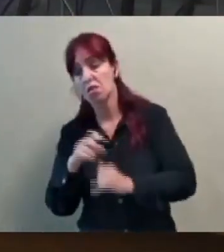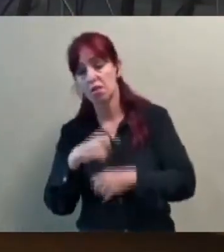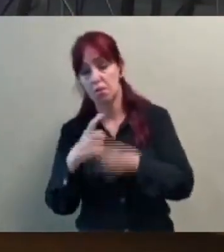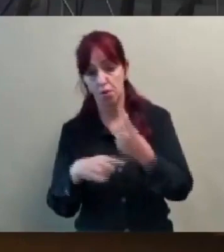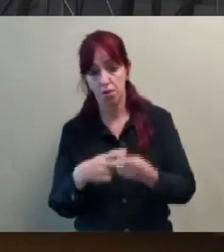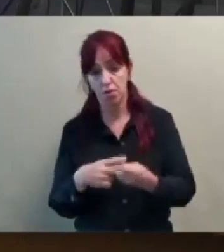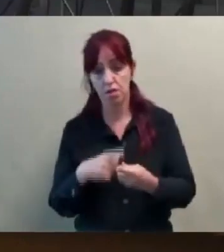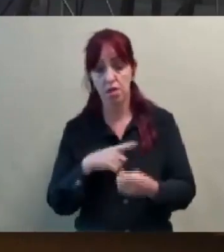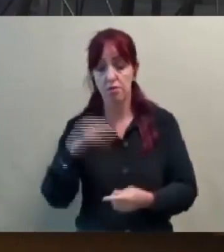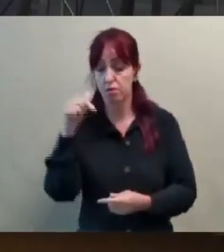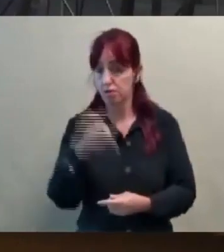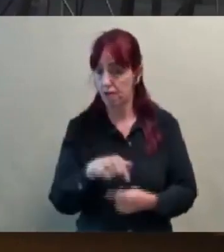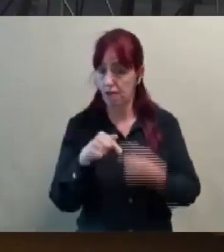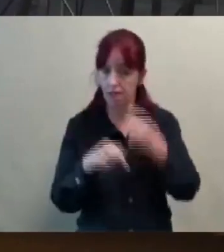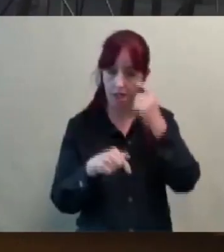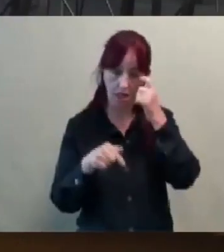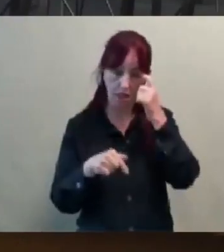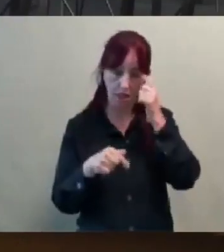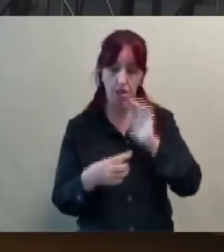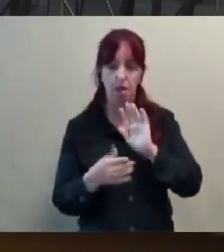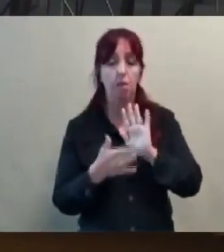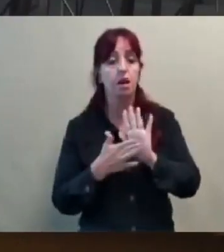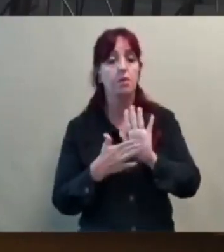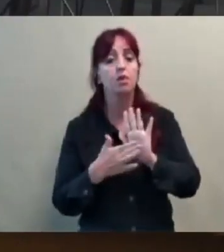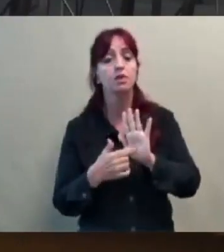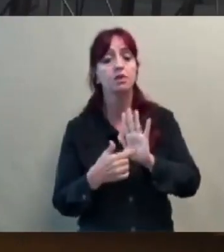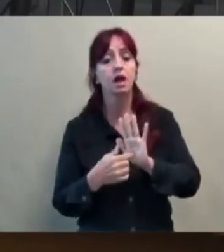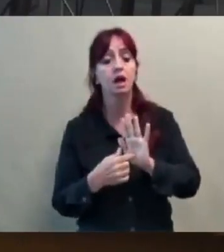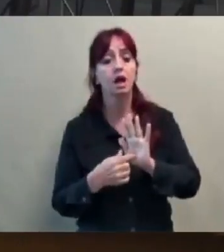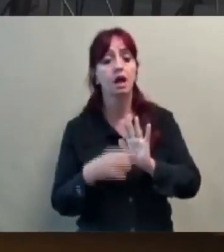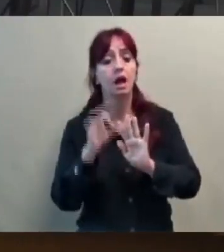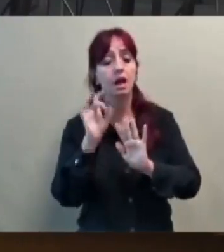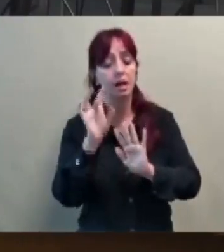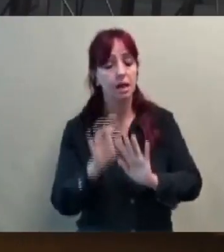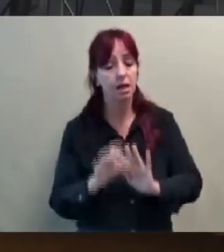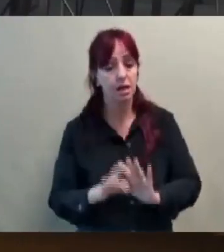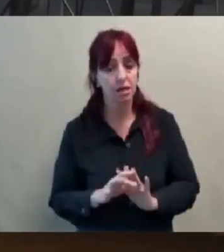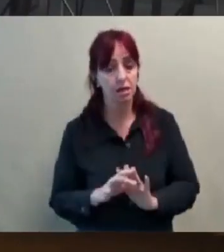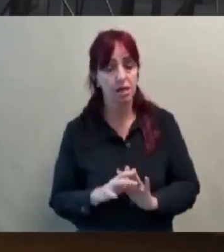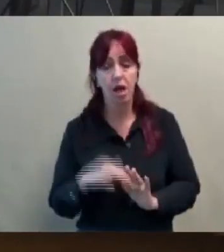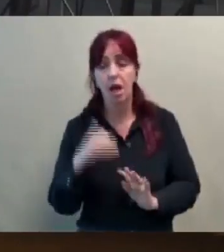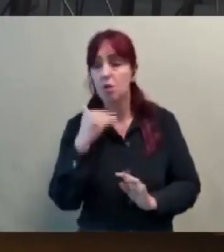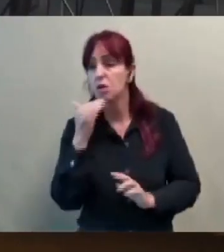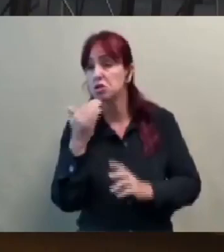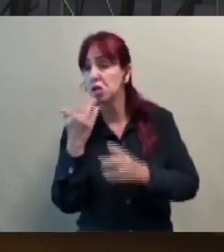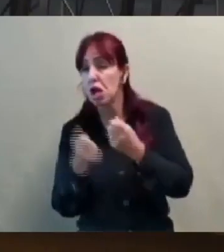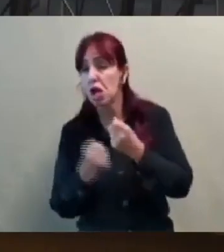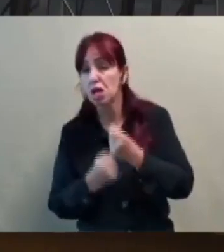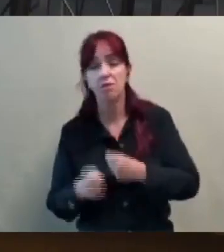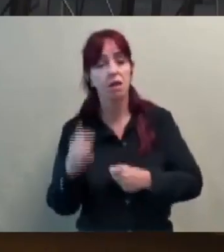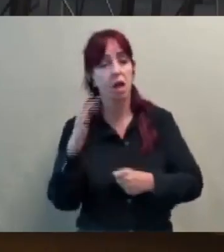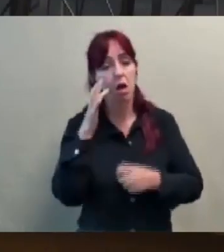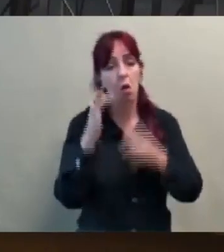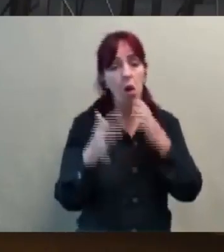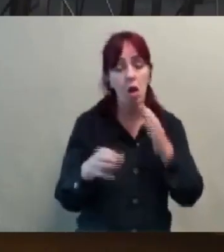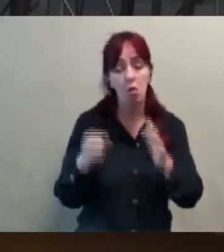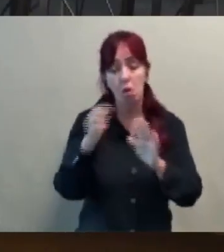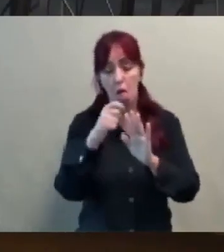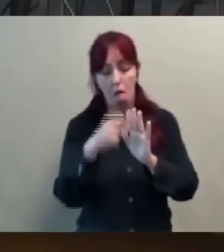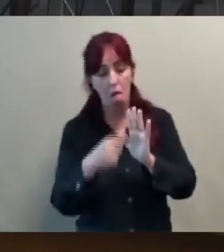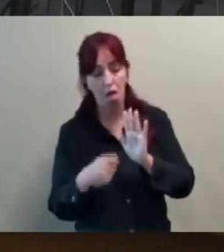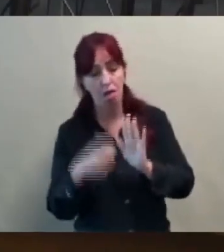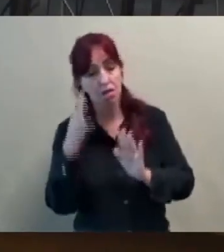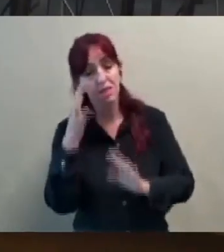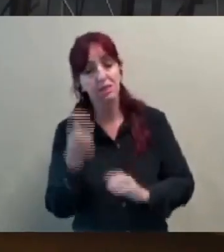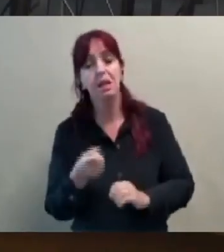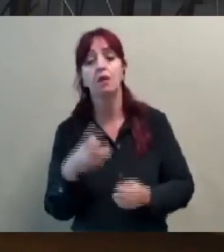para rebater cada detalhe e cada ponto. Não adianta ficar querendo colorir tudo bonitinho, que a gente sabe qual que é a realidade